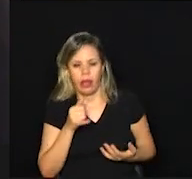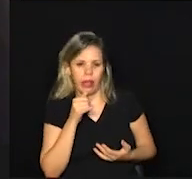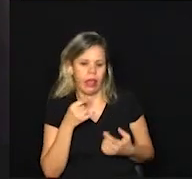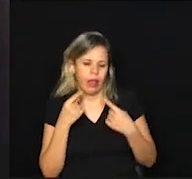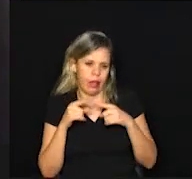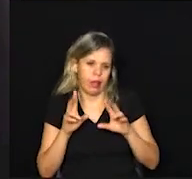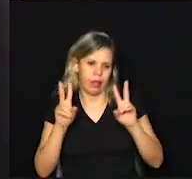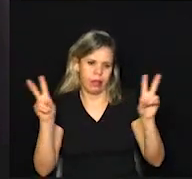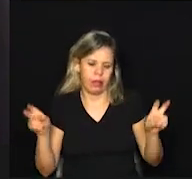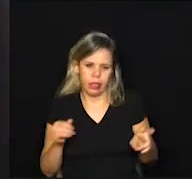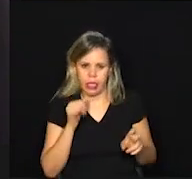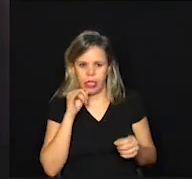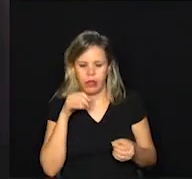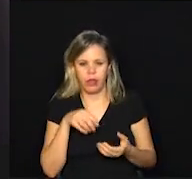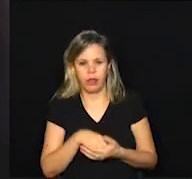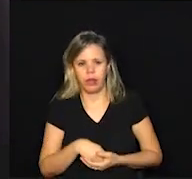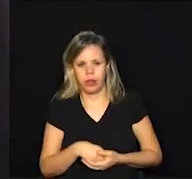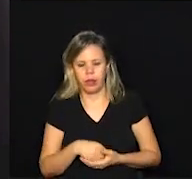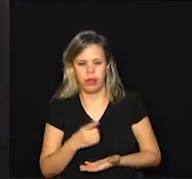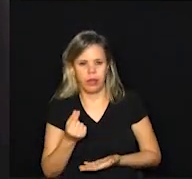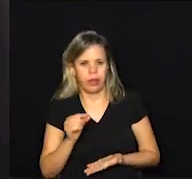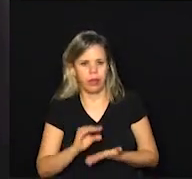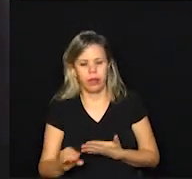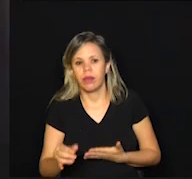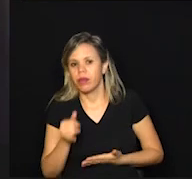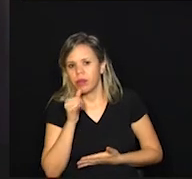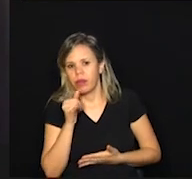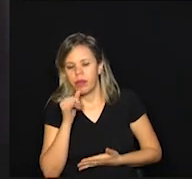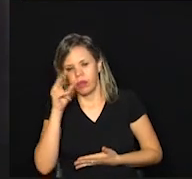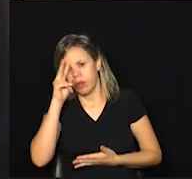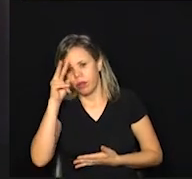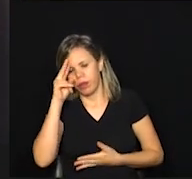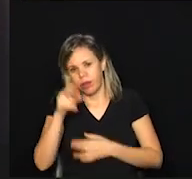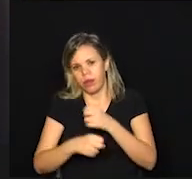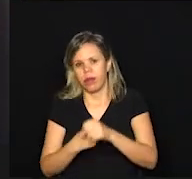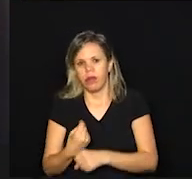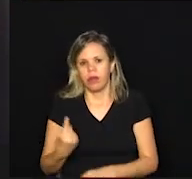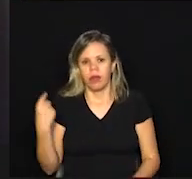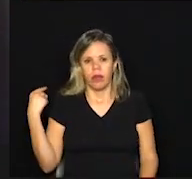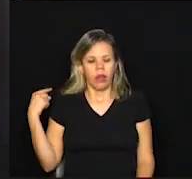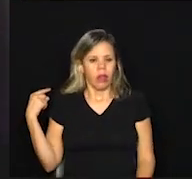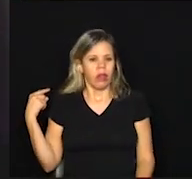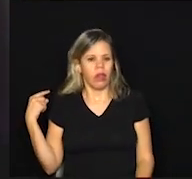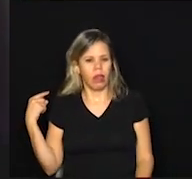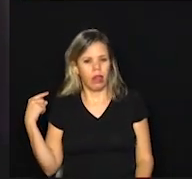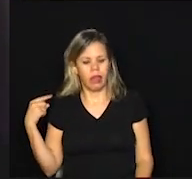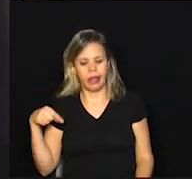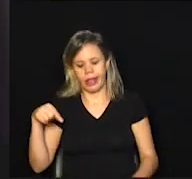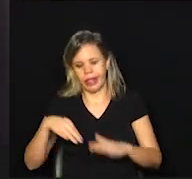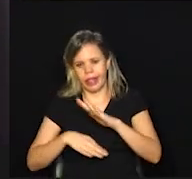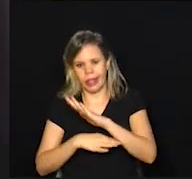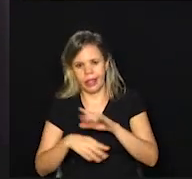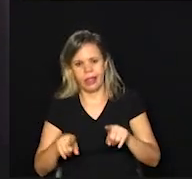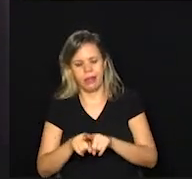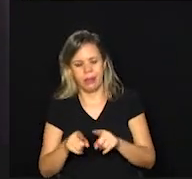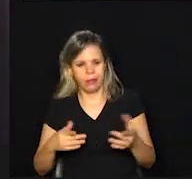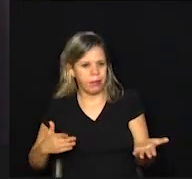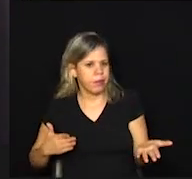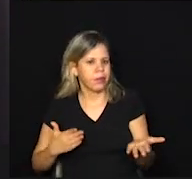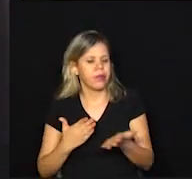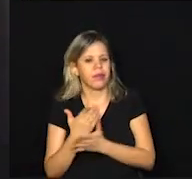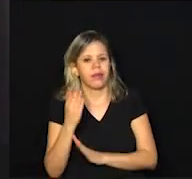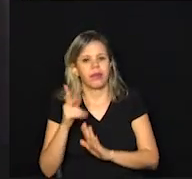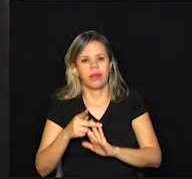as decisões que são feitas o ponto de vista orçamentário é lembro que o ano passado a essa casa também aprovou